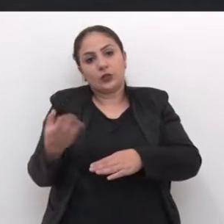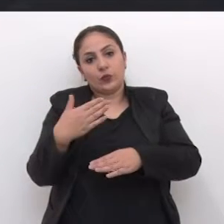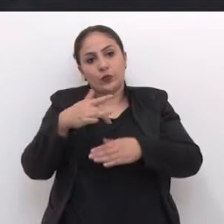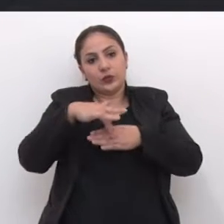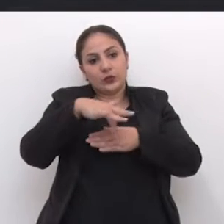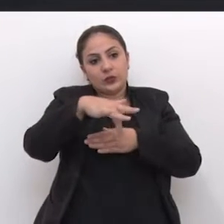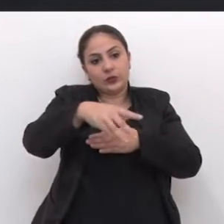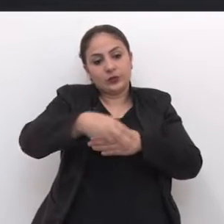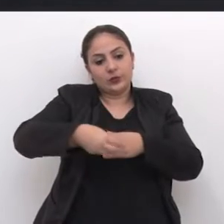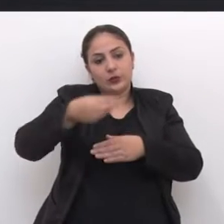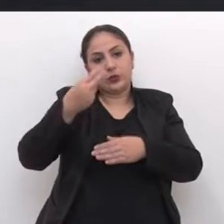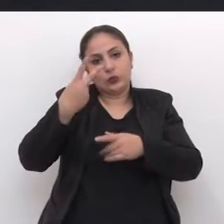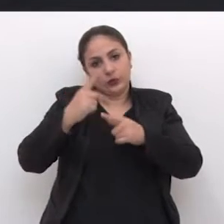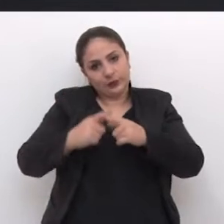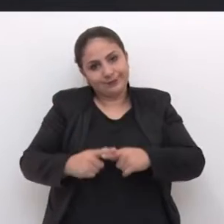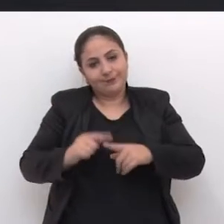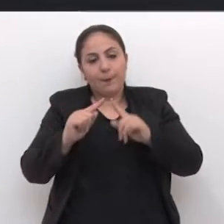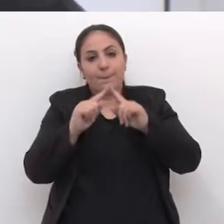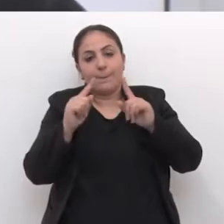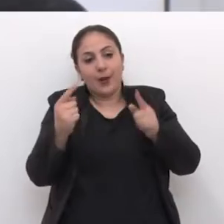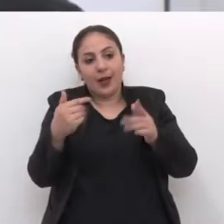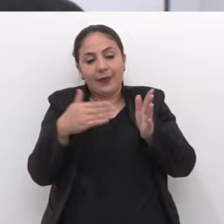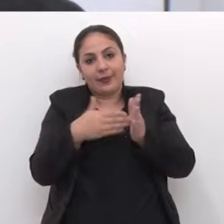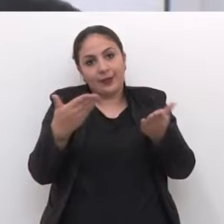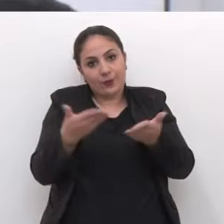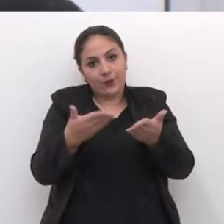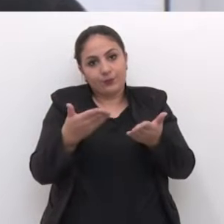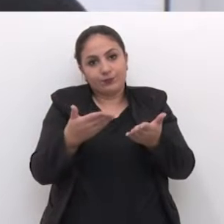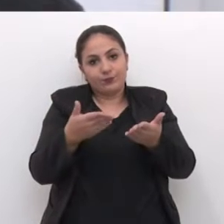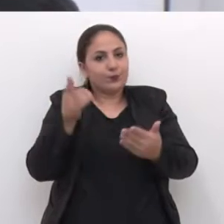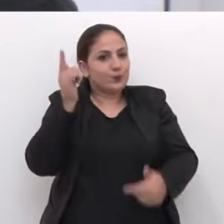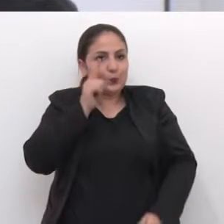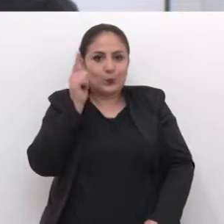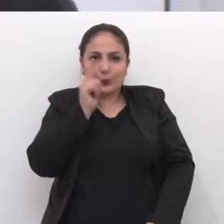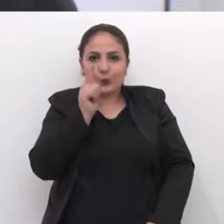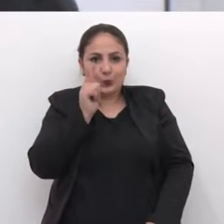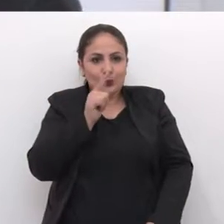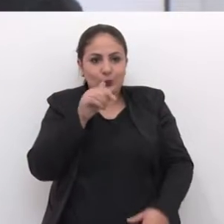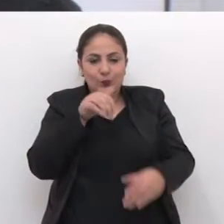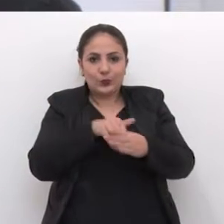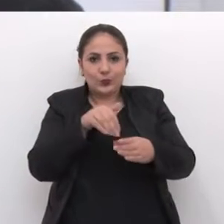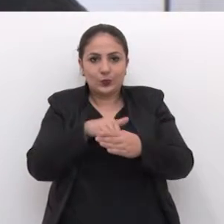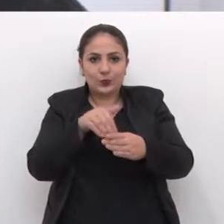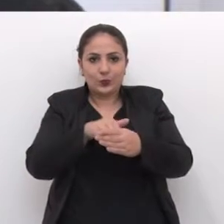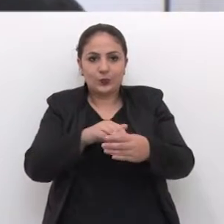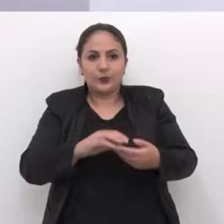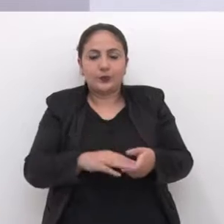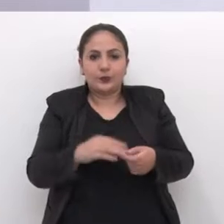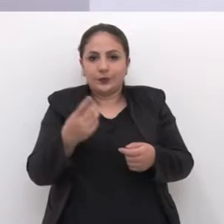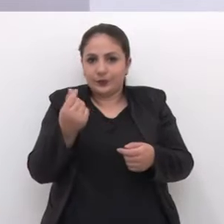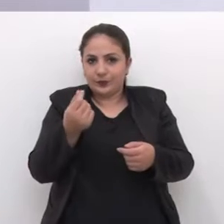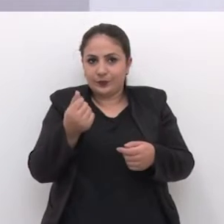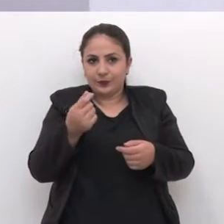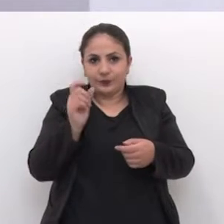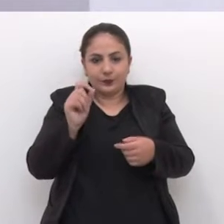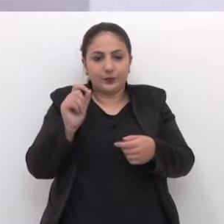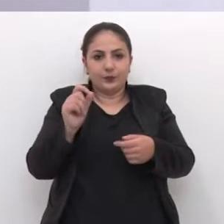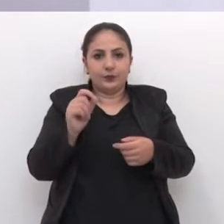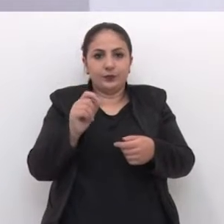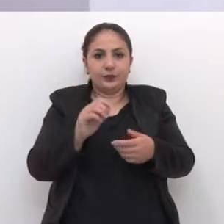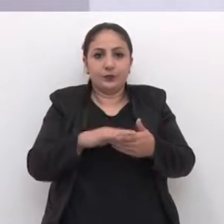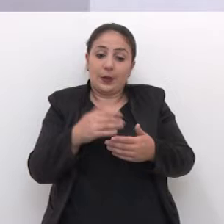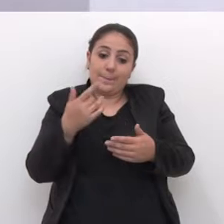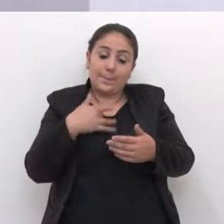e desarquivado por 2 vezes. Mas, até o momento, ele não chegou à votação. É um dinheiro